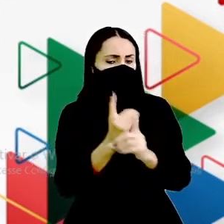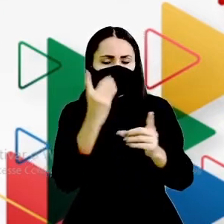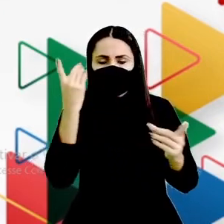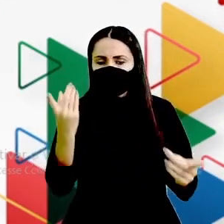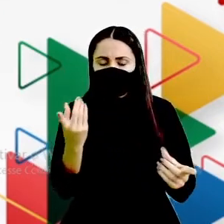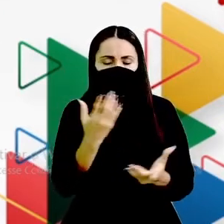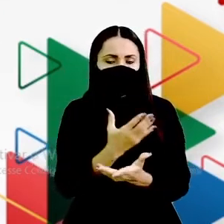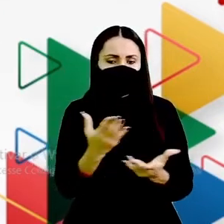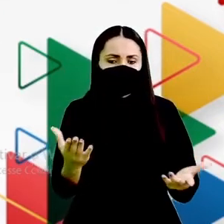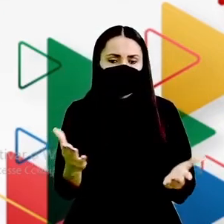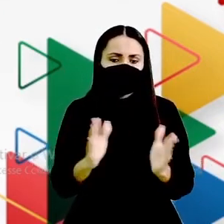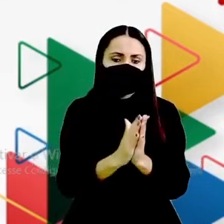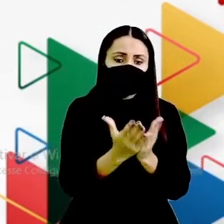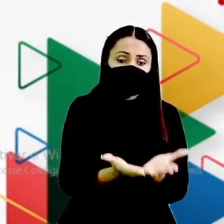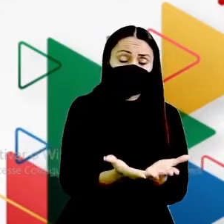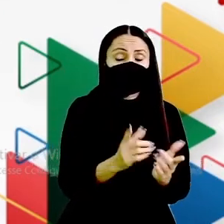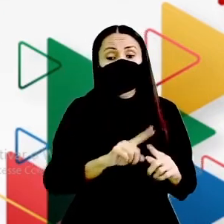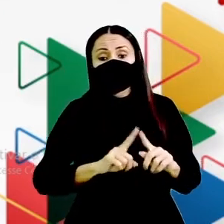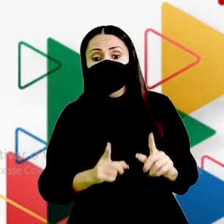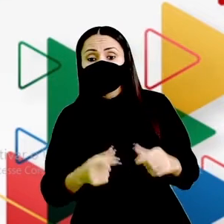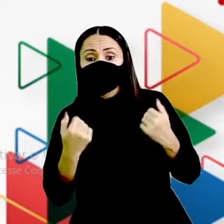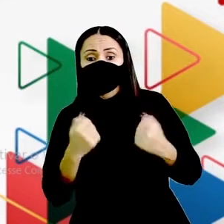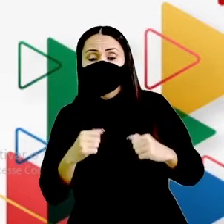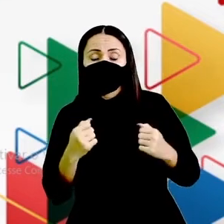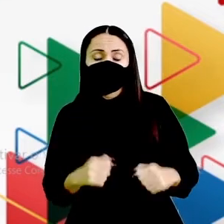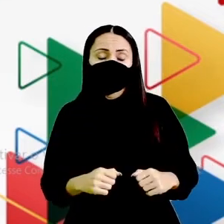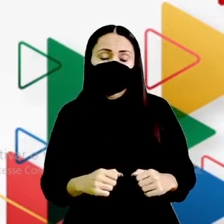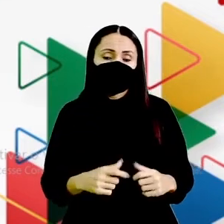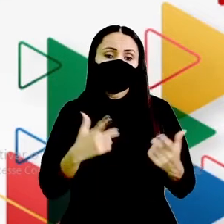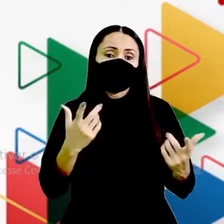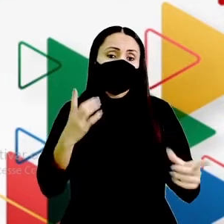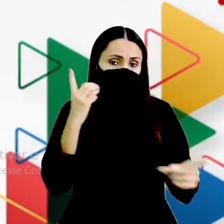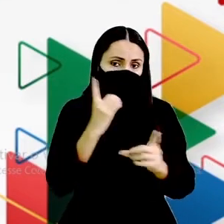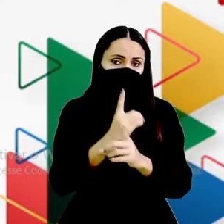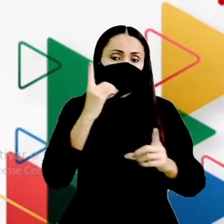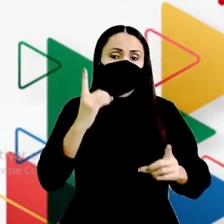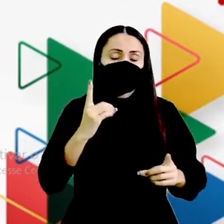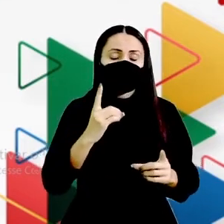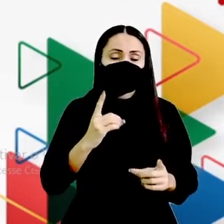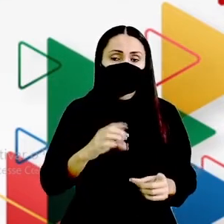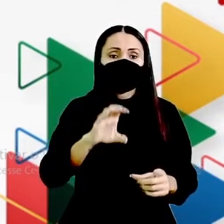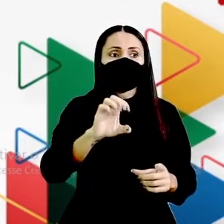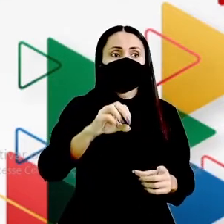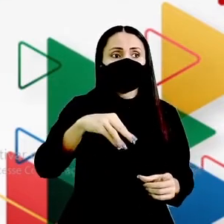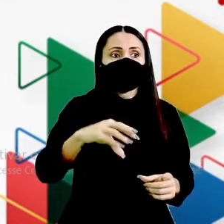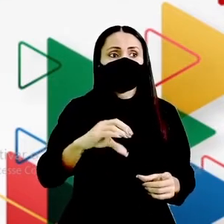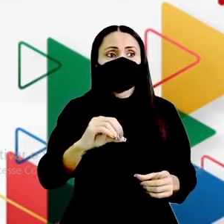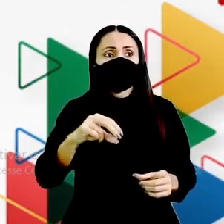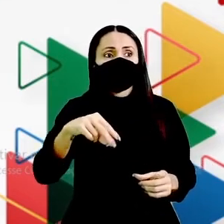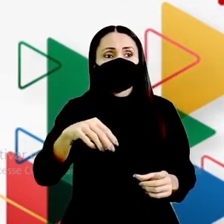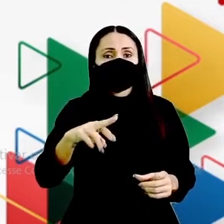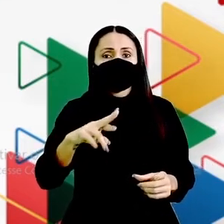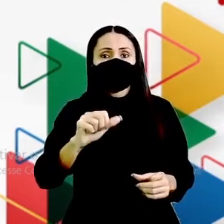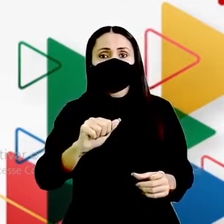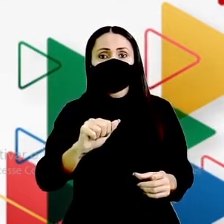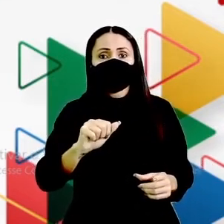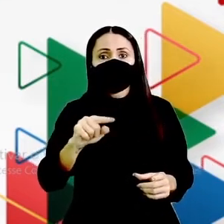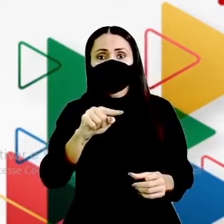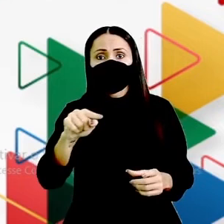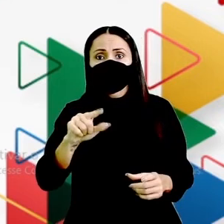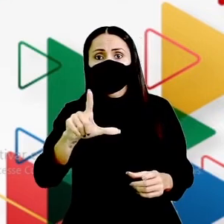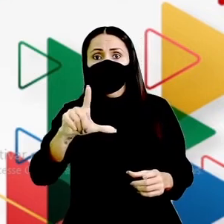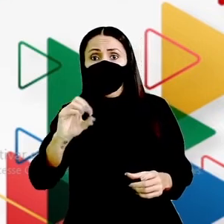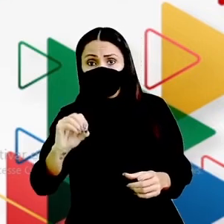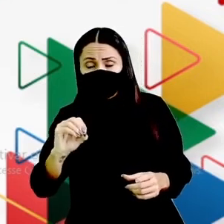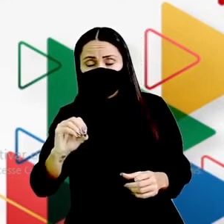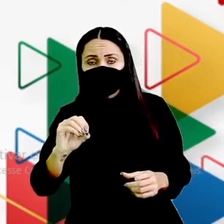preciso encontrá-lo para dar aula. Perceba, ó, encontrá-lo. Eu tenho ali um exemplo de ênclise, o pronome